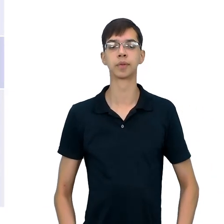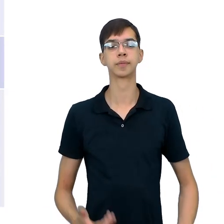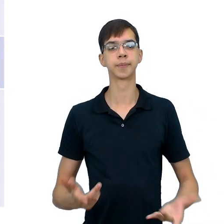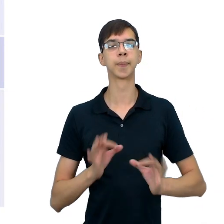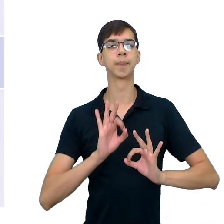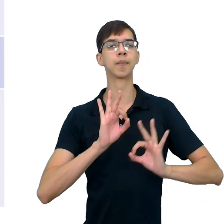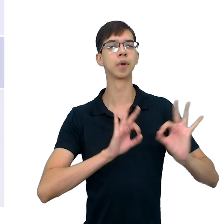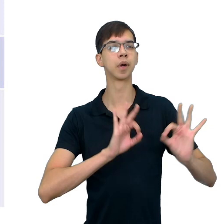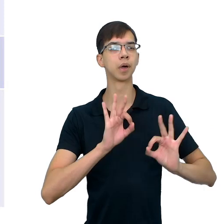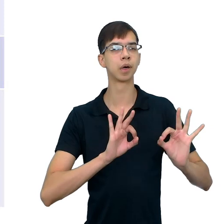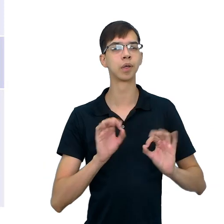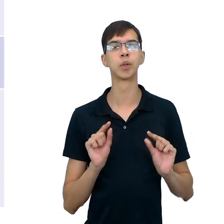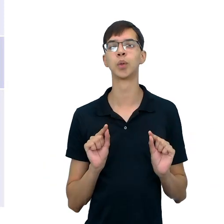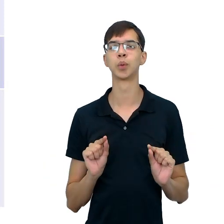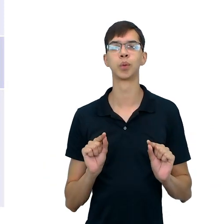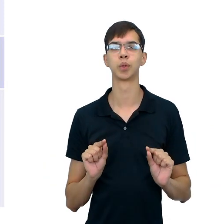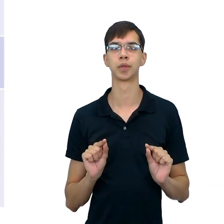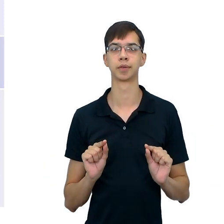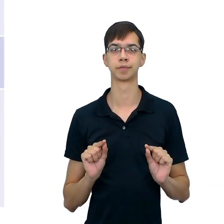plano,